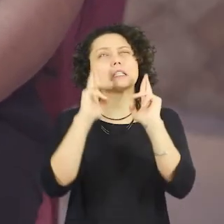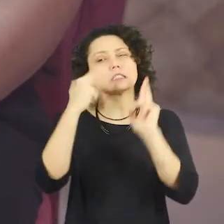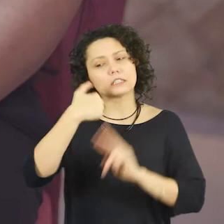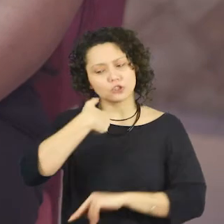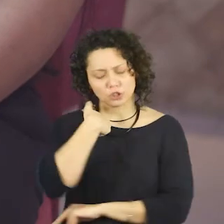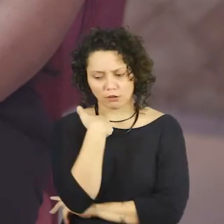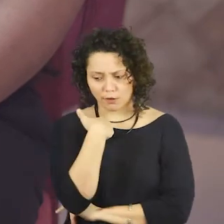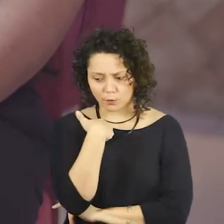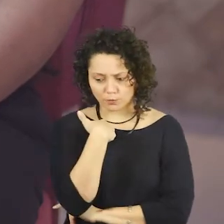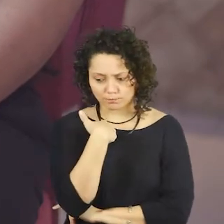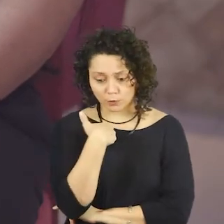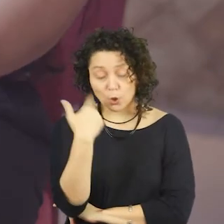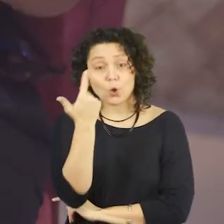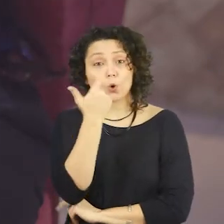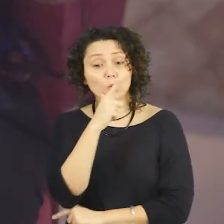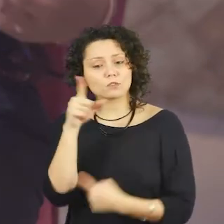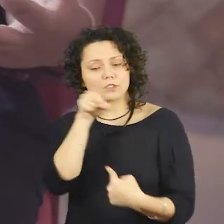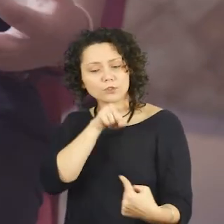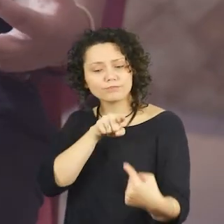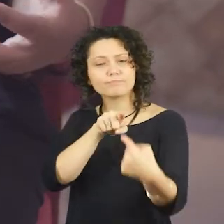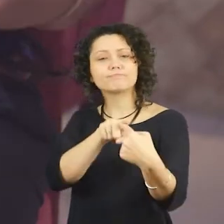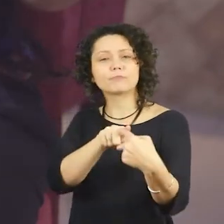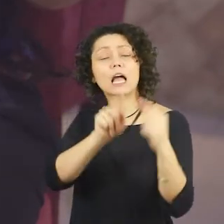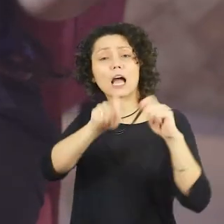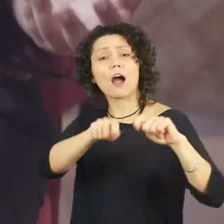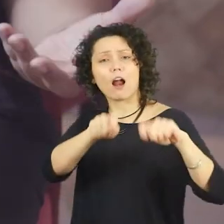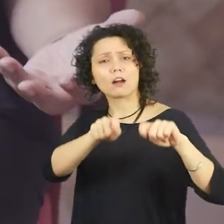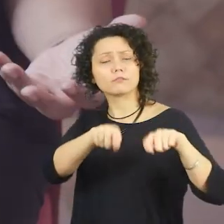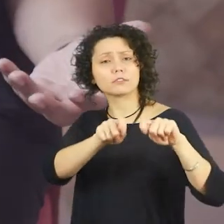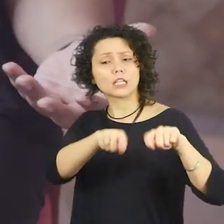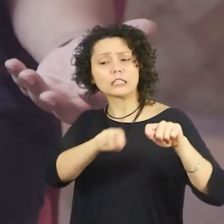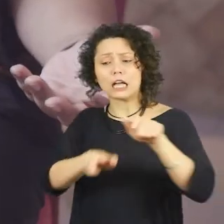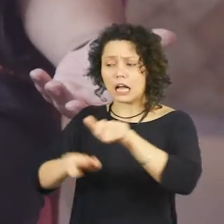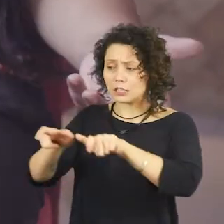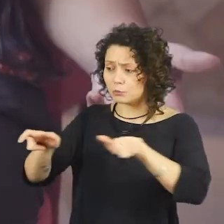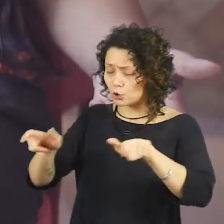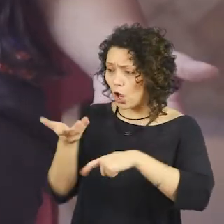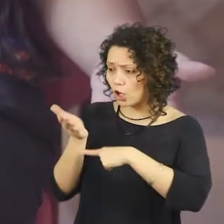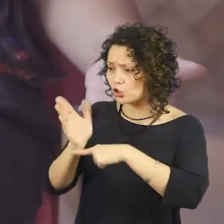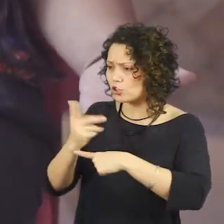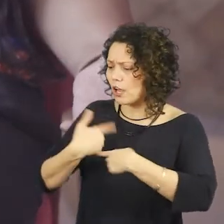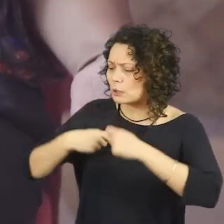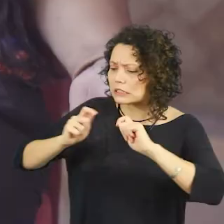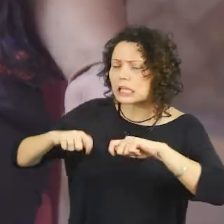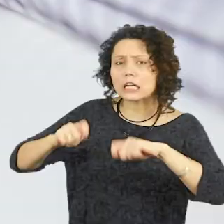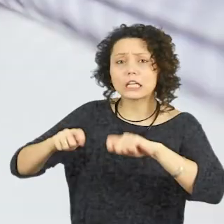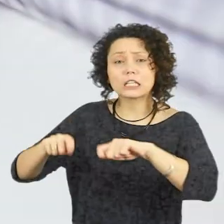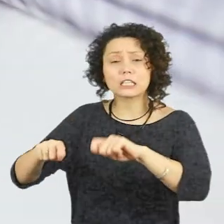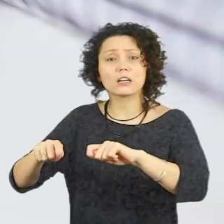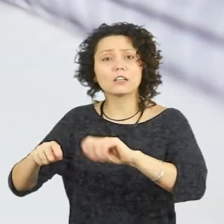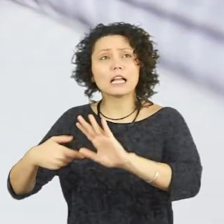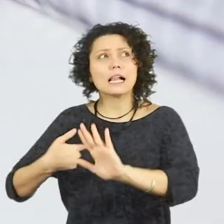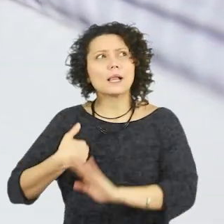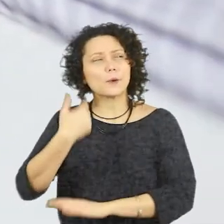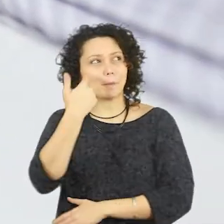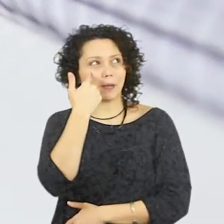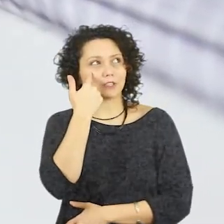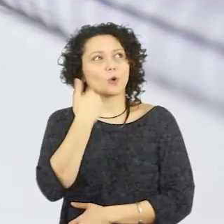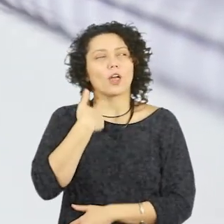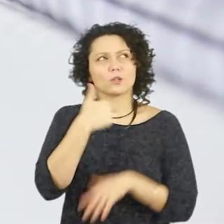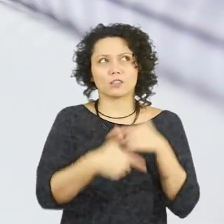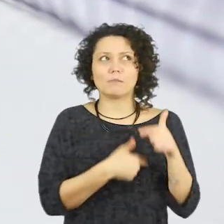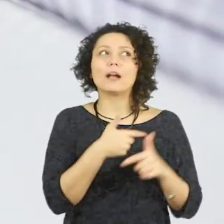posso chegar em algum lugar, de que eu posso realmente ajudar as pessoas como eu tenho vontade. Eu me vejo trabalhando